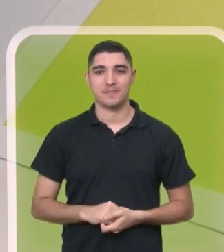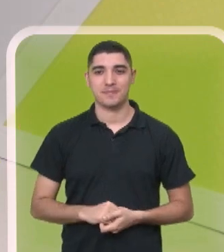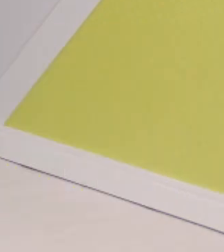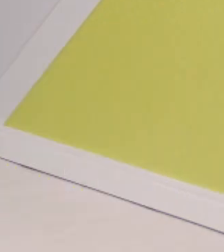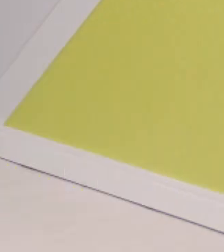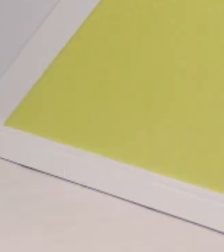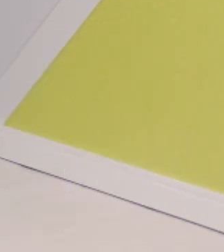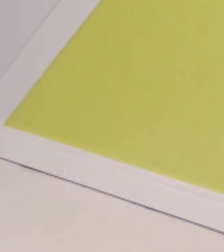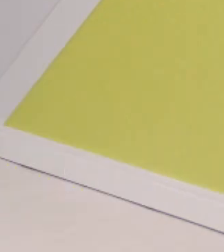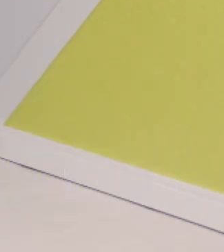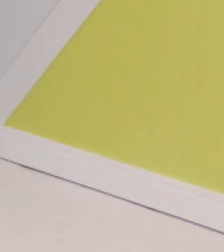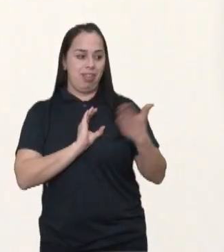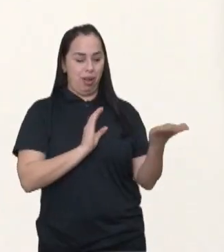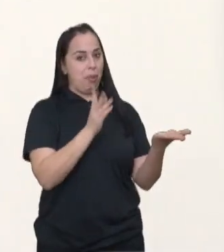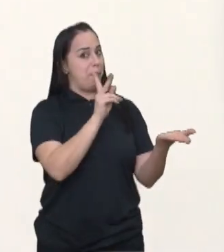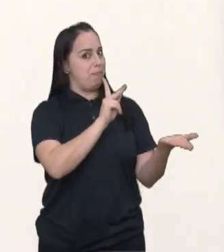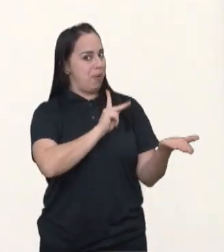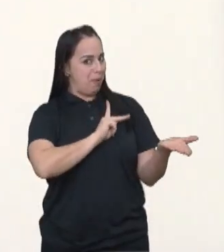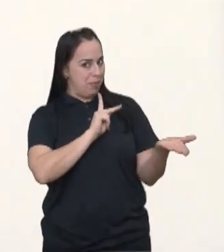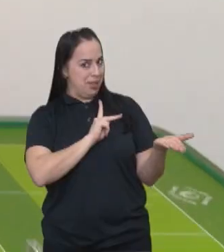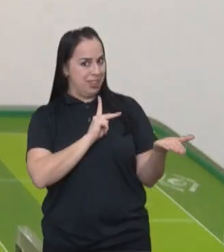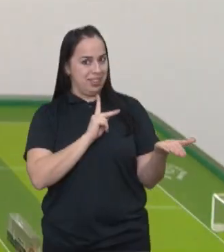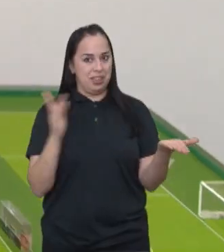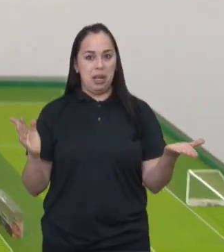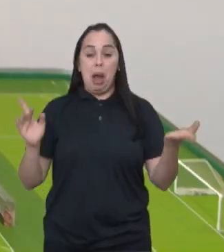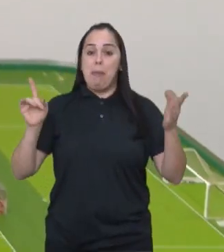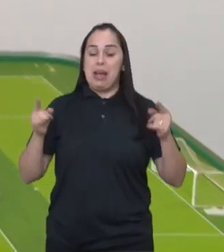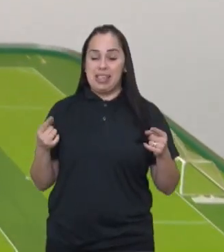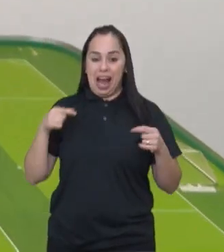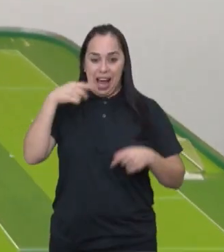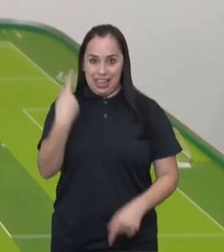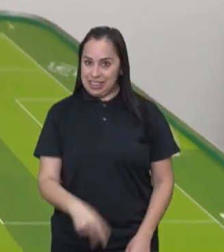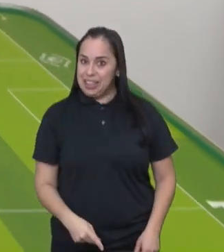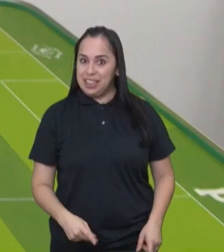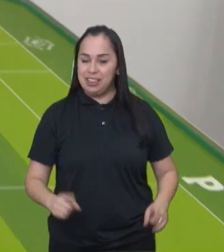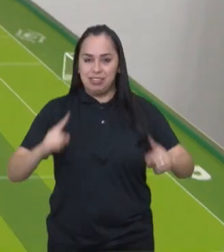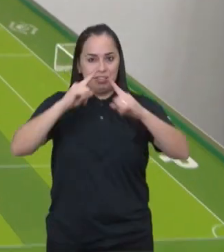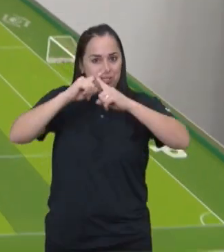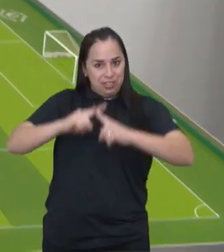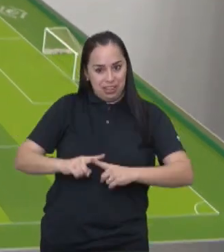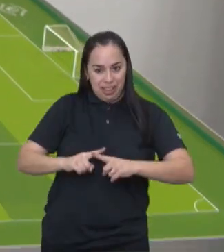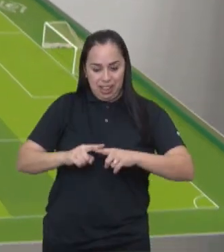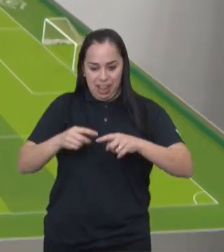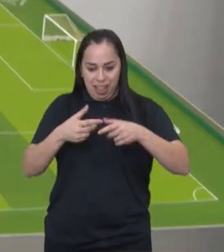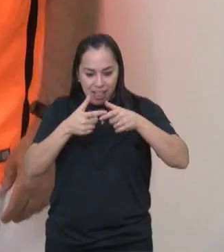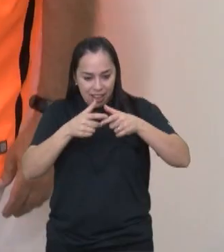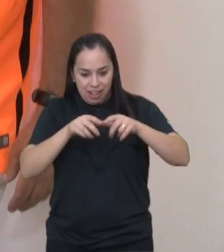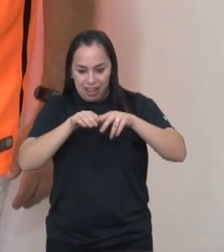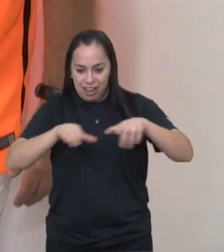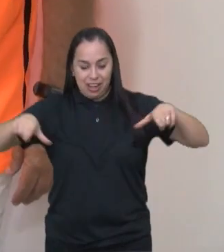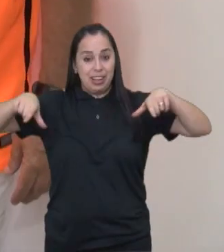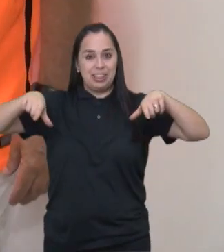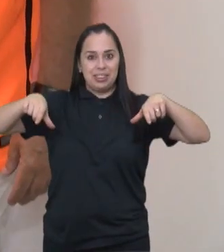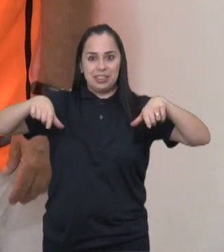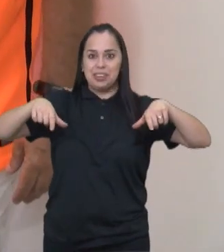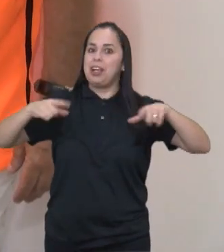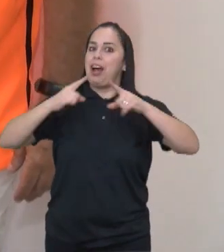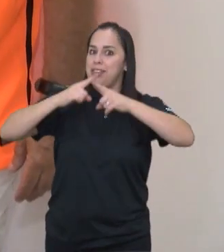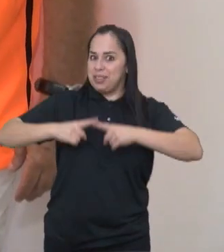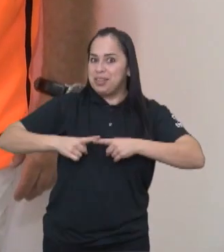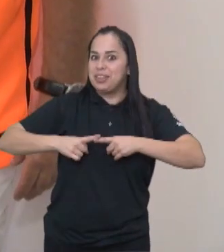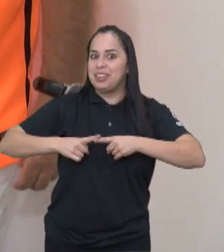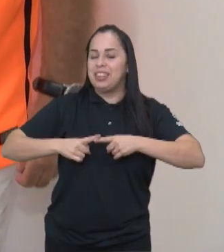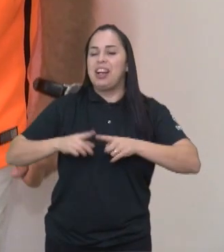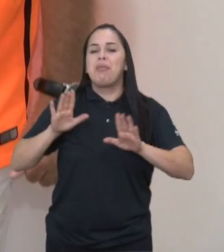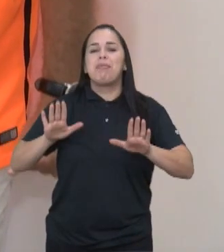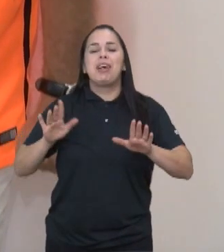lado, o Corinthians. De outro, Palmeiras. Mas aqui, o clássico é disputado nessa arena. E a rivalidade nessa história